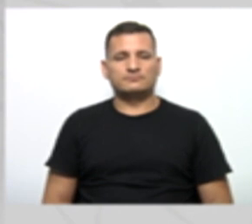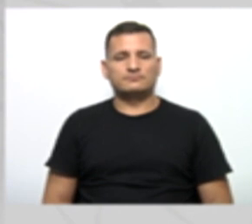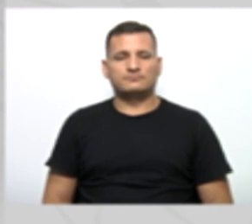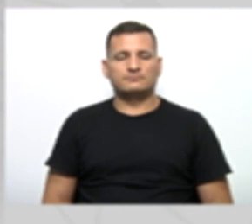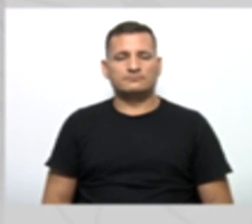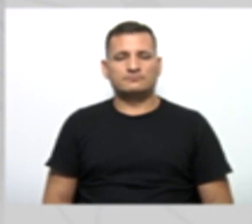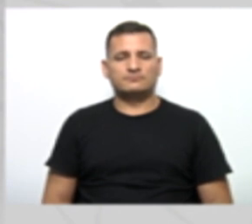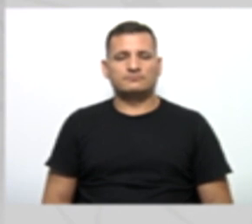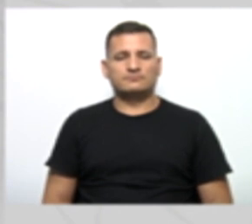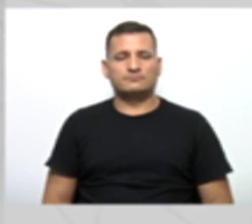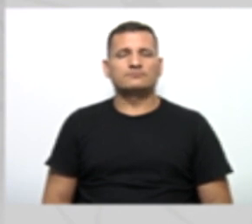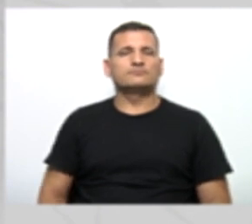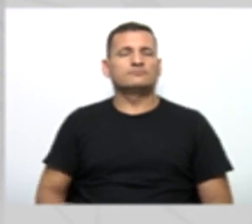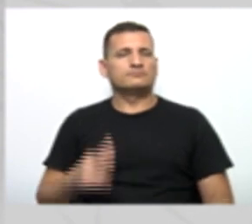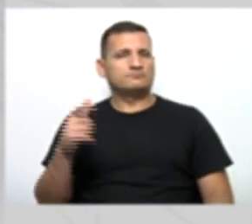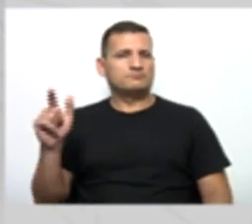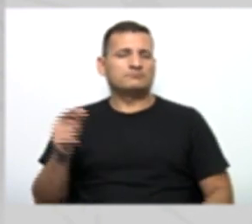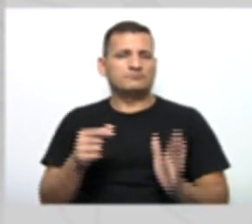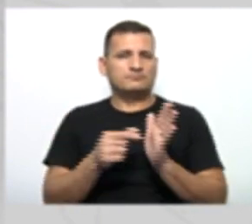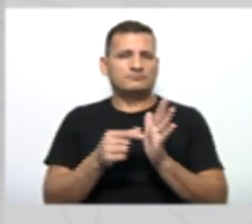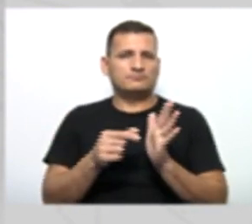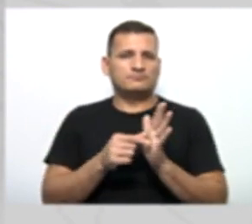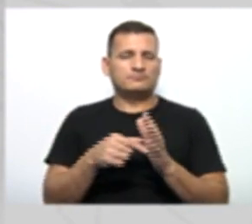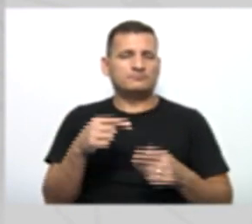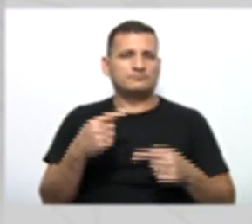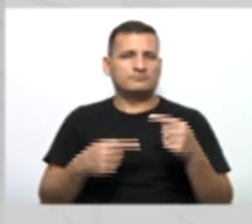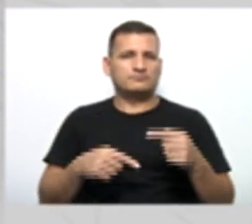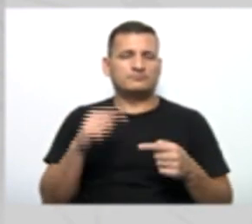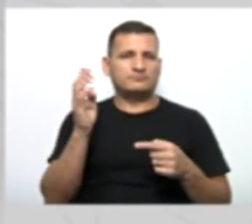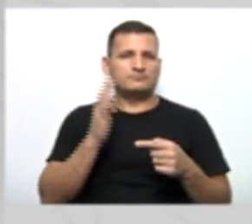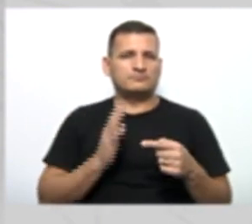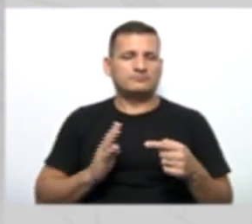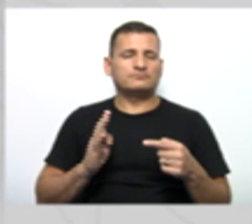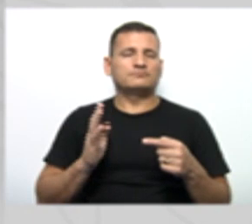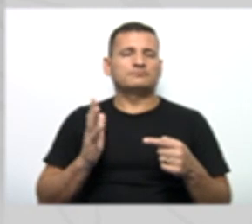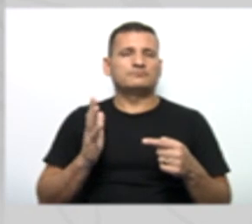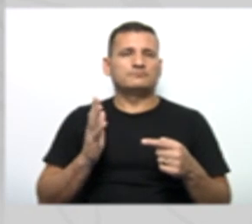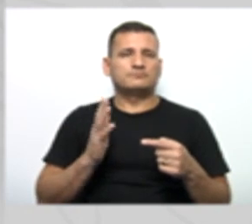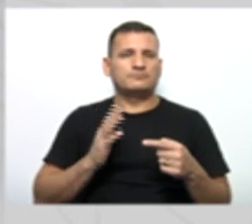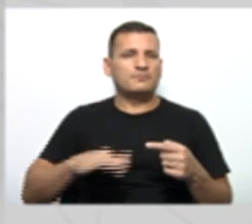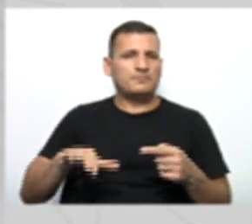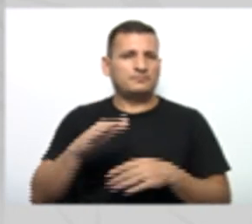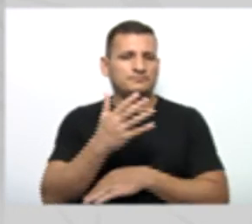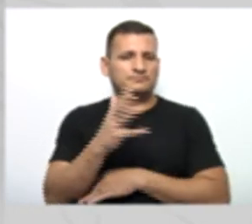Uma outra ferramenta da Política Nacional do Meio Ambiente é o zoneamento ambiental.